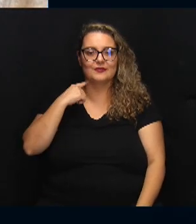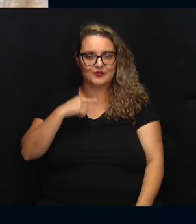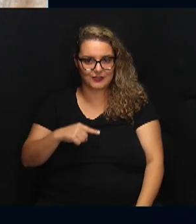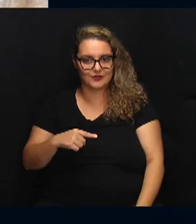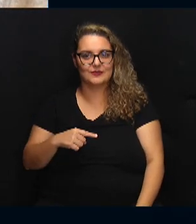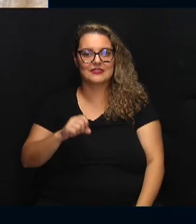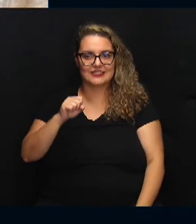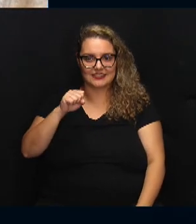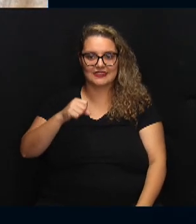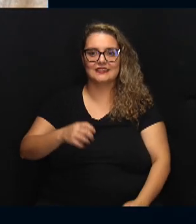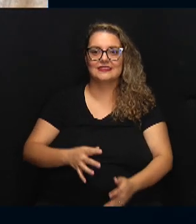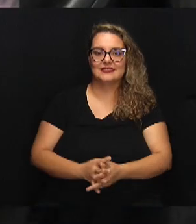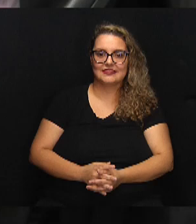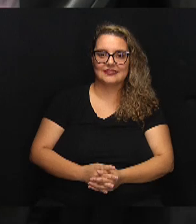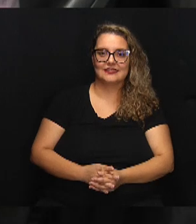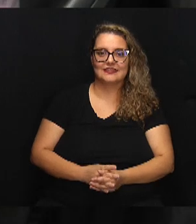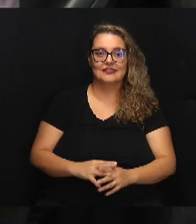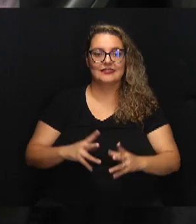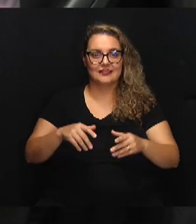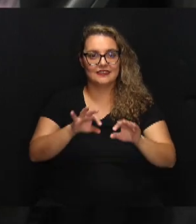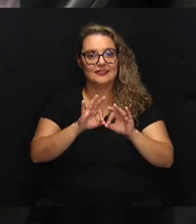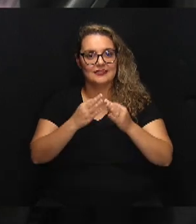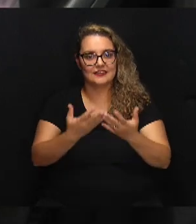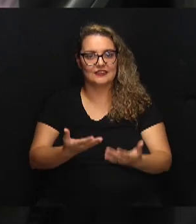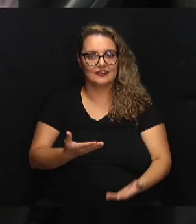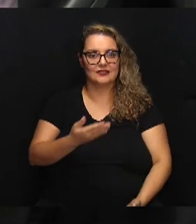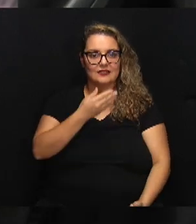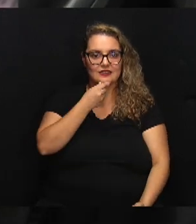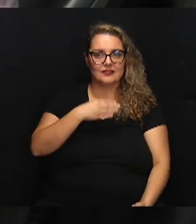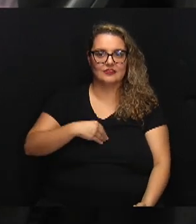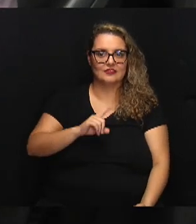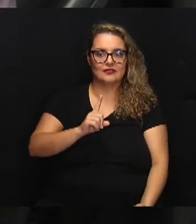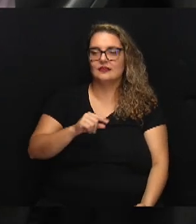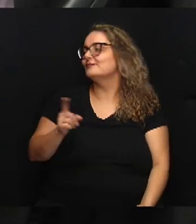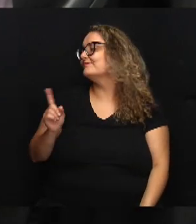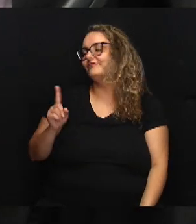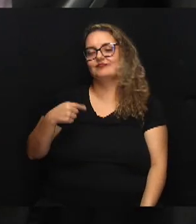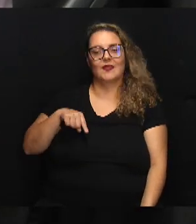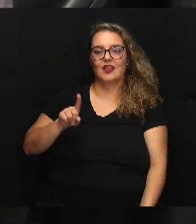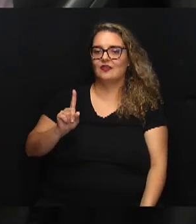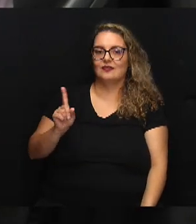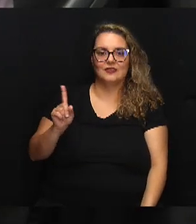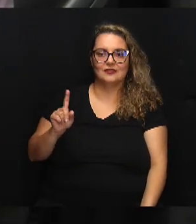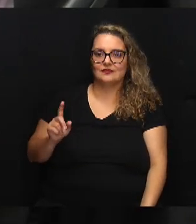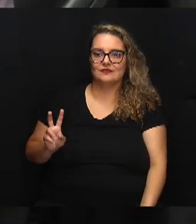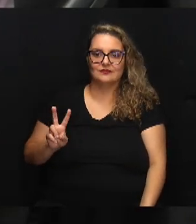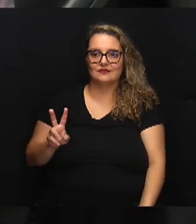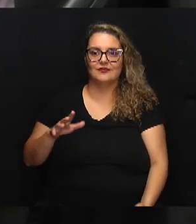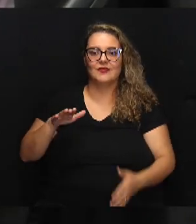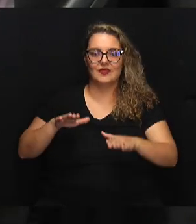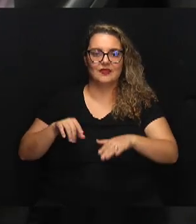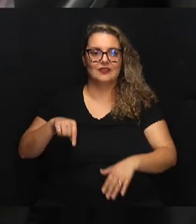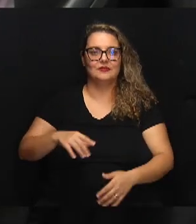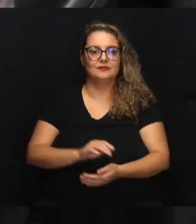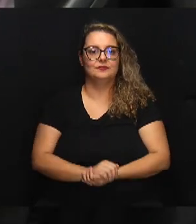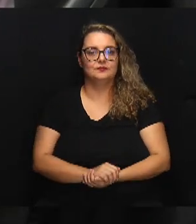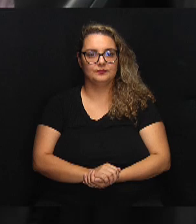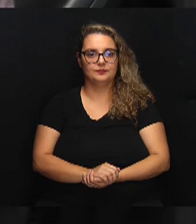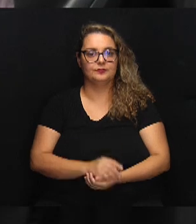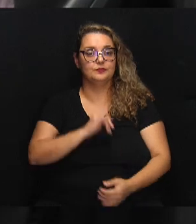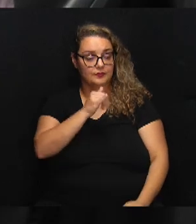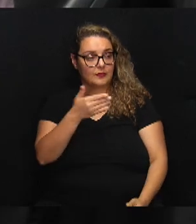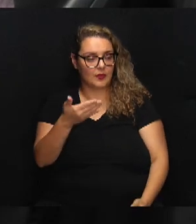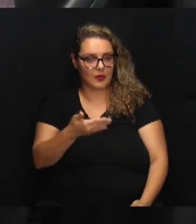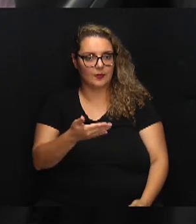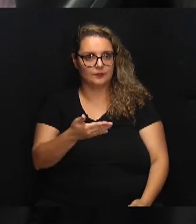de Minas. Uniu Isso. todo mundo lá, hein? Foi gostoso. Seus meninos foram também ou não? Não foram. Seus foram. meninos não foram. Ficaram aqui. Você disse agora há pouco